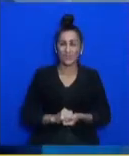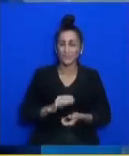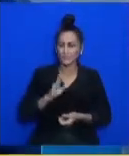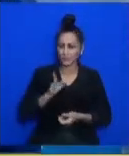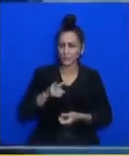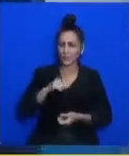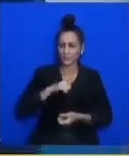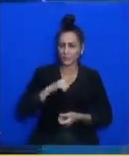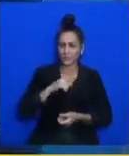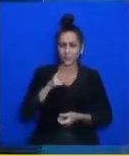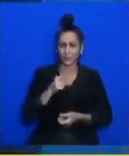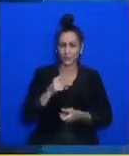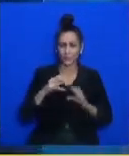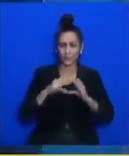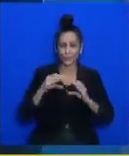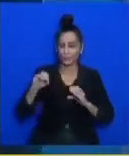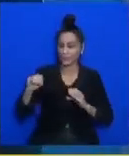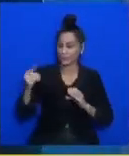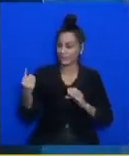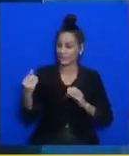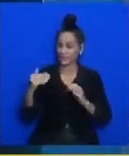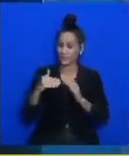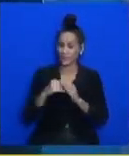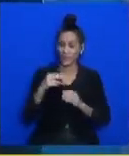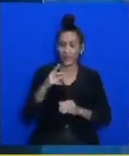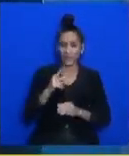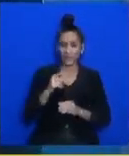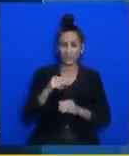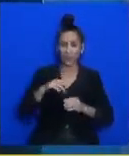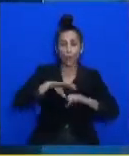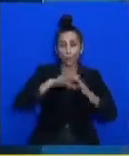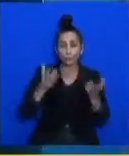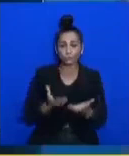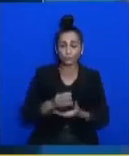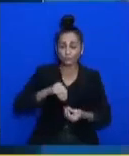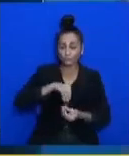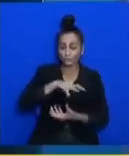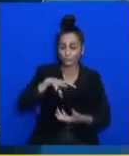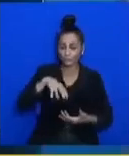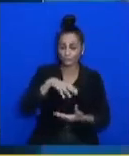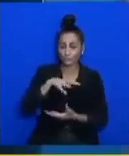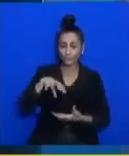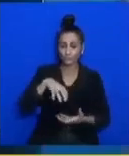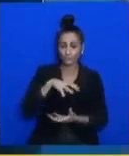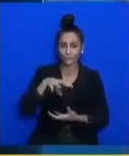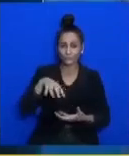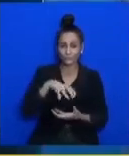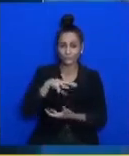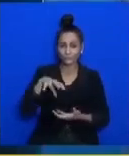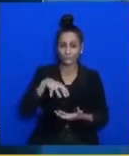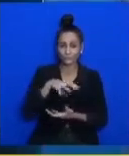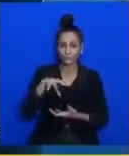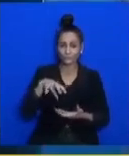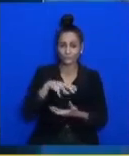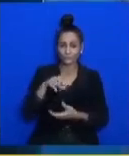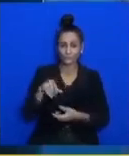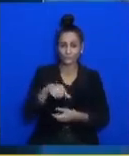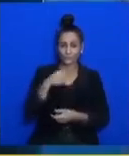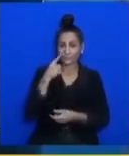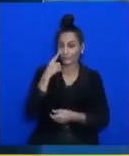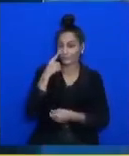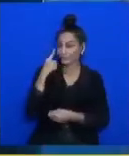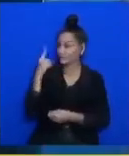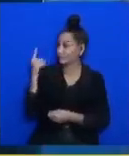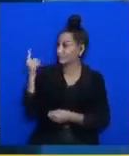E já temos as 12 bolas numeradas de 01 a 12, girando e sendo embaralhadas dentro do nosso quinto globo.